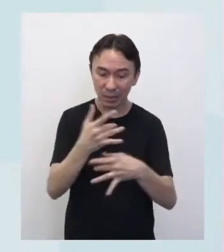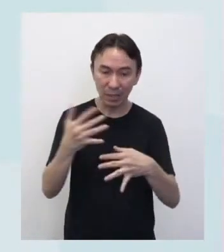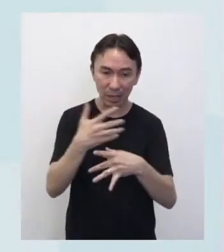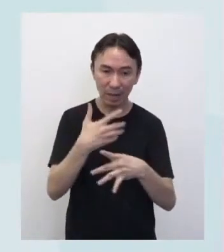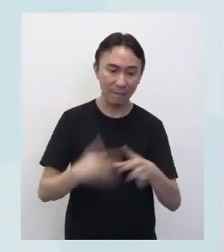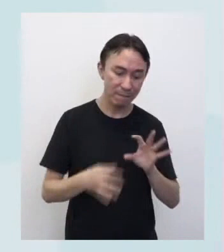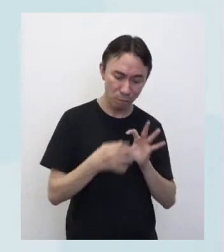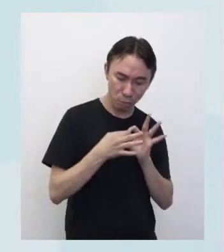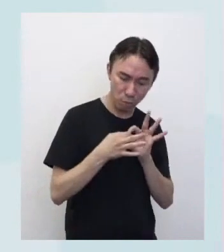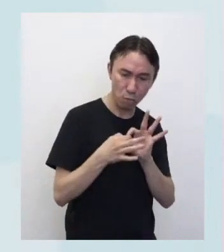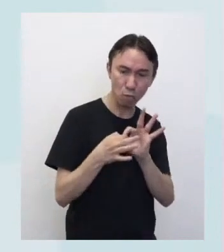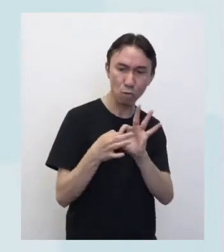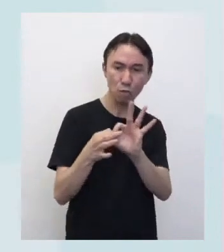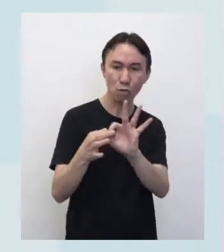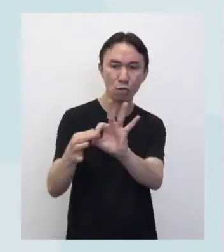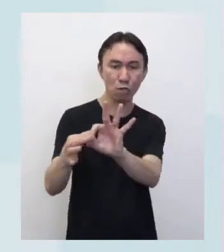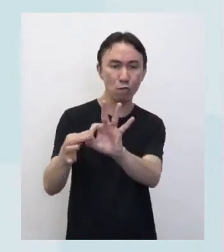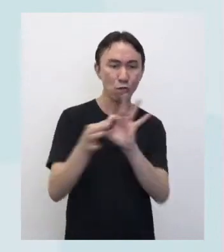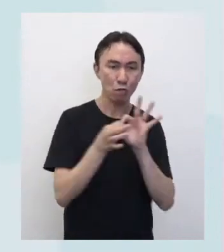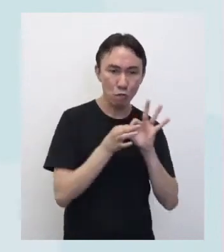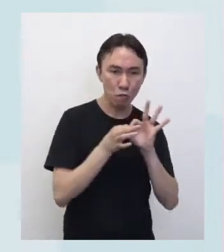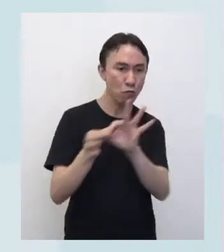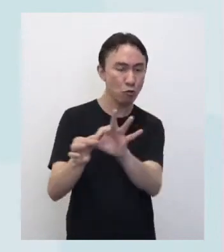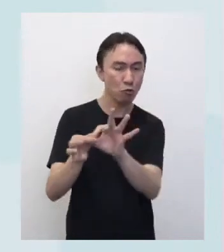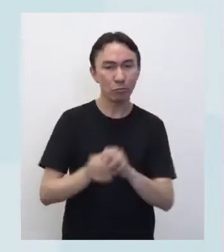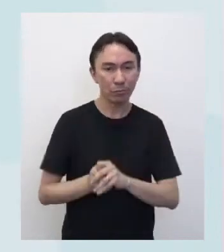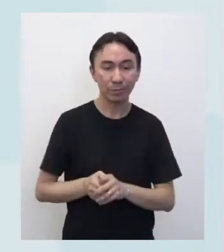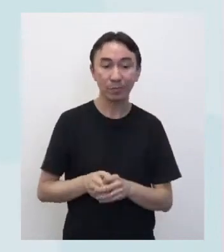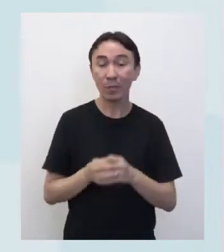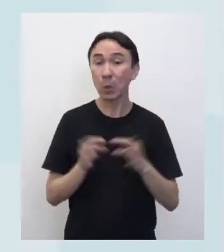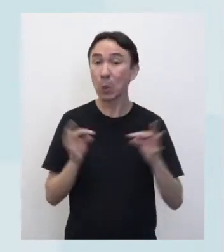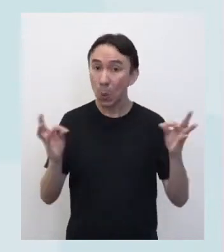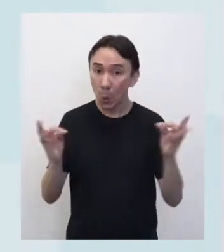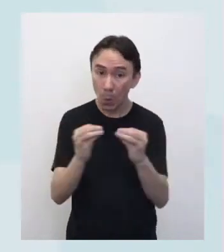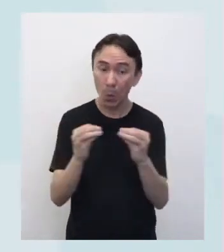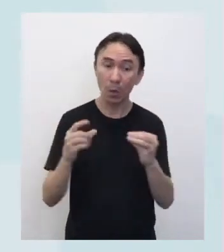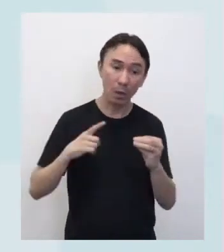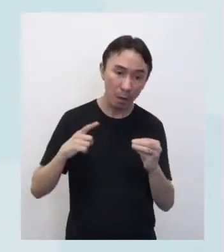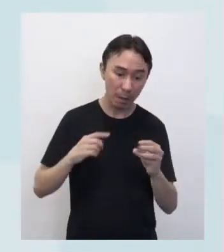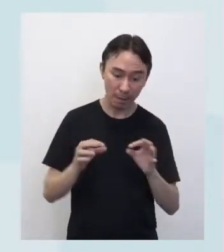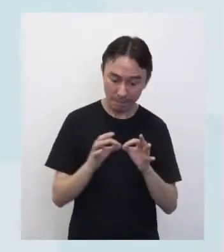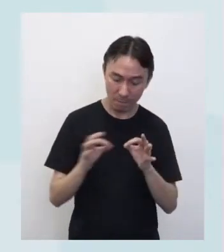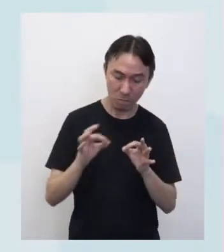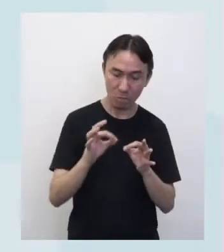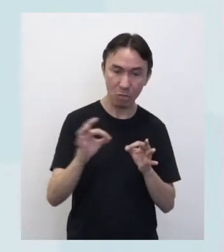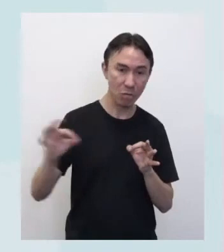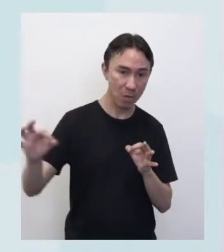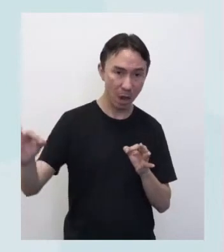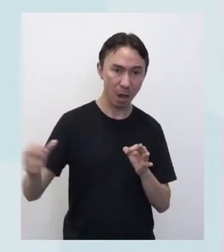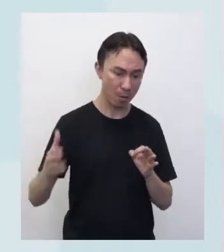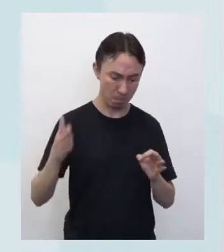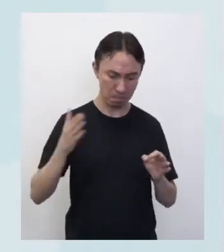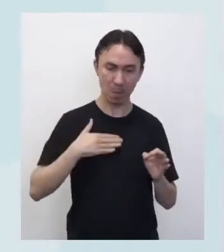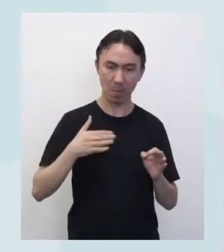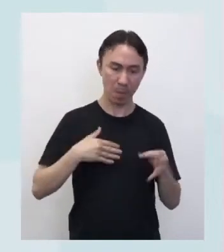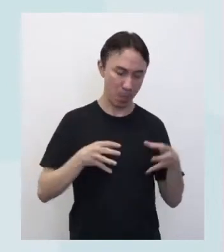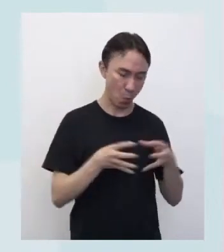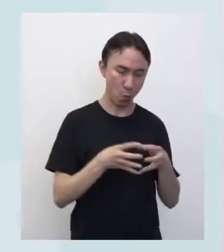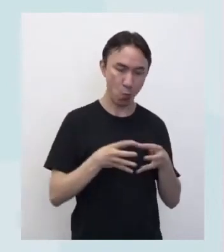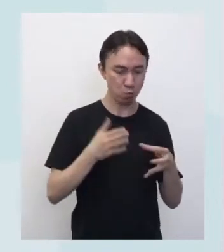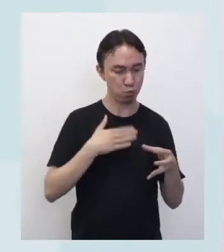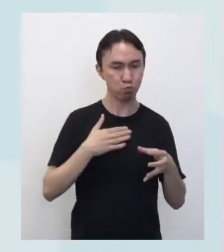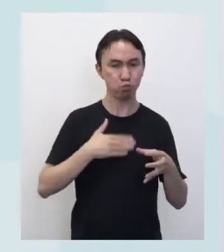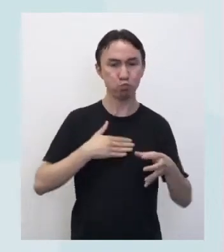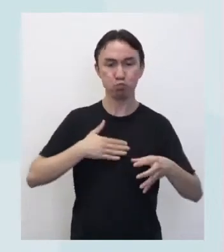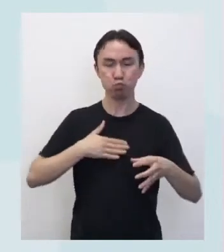Os comerciantes da Liga Hanseática, eles tinham um monopólio sobre essa rota aí sobre esses polos comerciais, ou seja, um